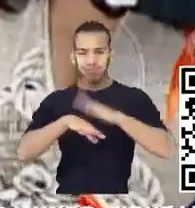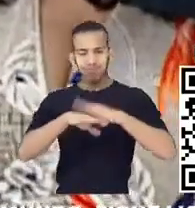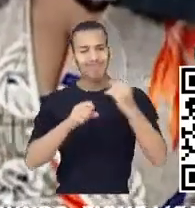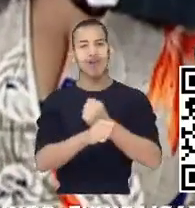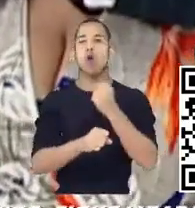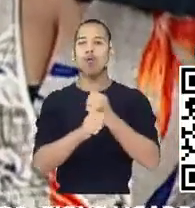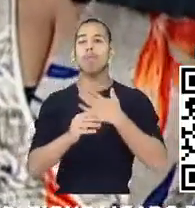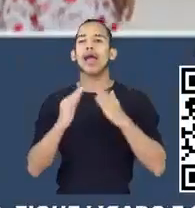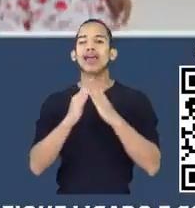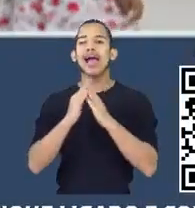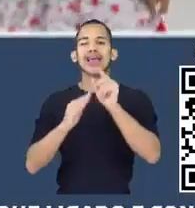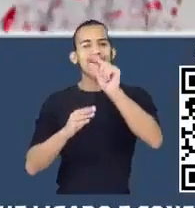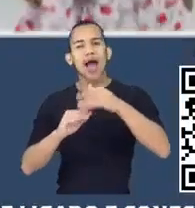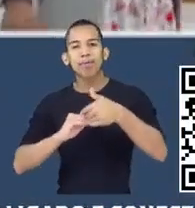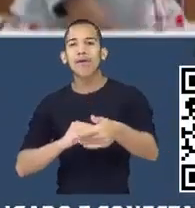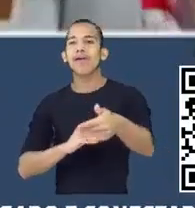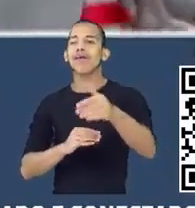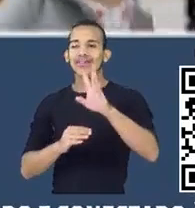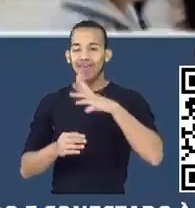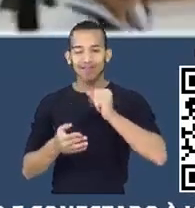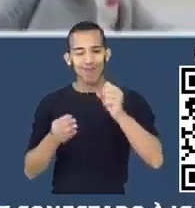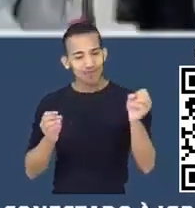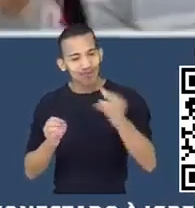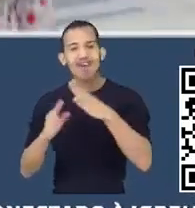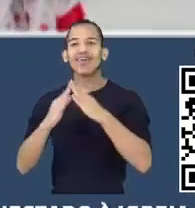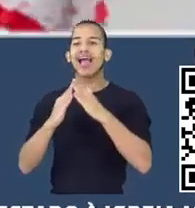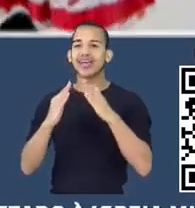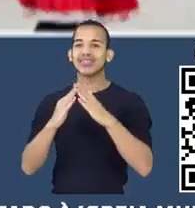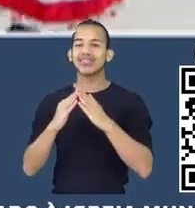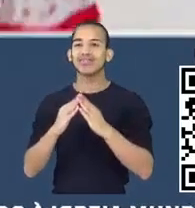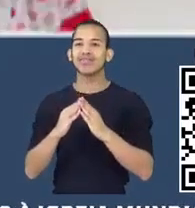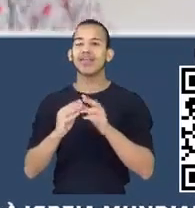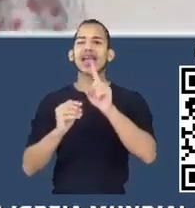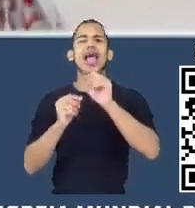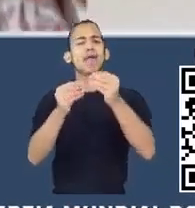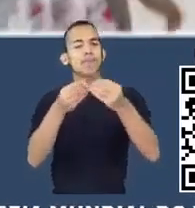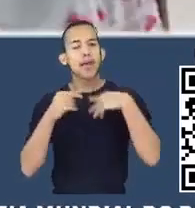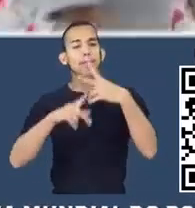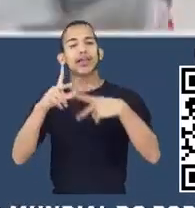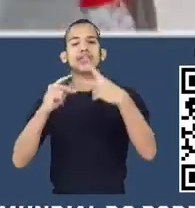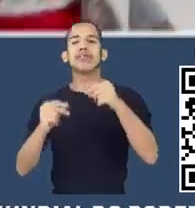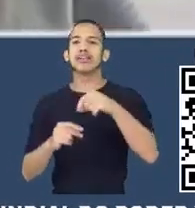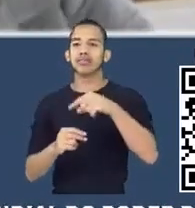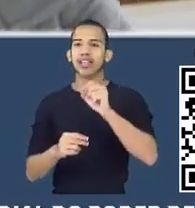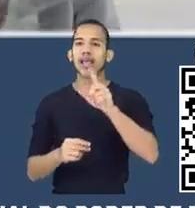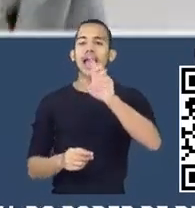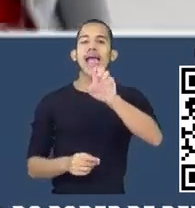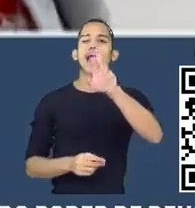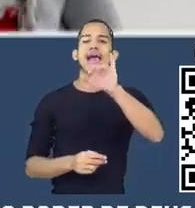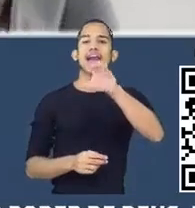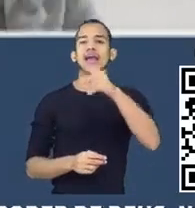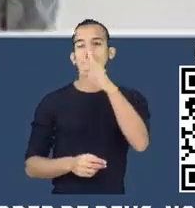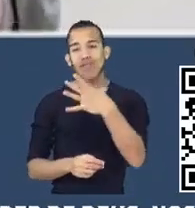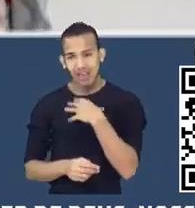vai estrear lá no Bahia. Fala assim, estrear Amém. Sua casa. Em nome de Jesus. Quem mandou esse presente pra mim? Foi Érica. Hã? Érica Gonçalves. Sua filha?